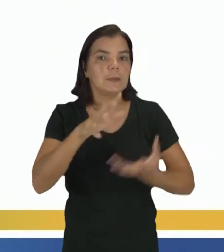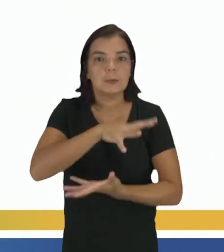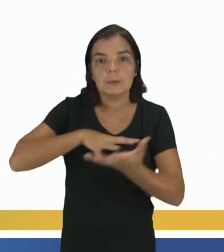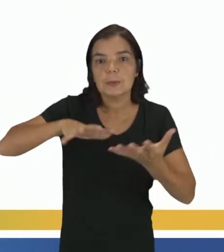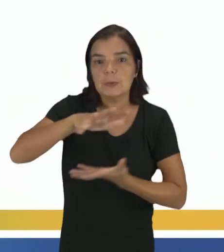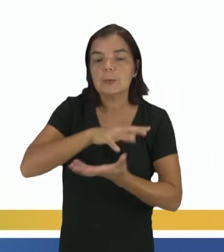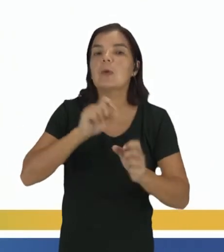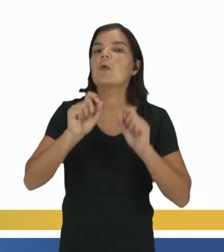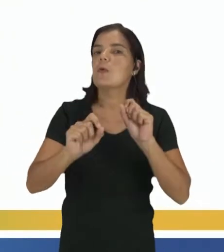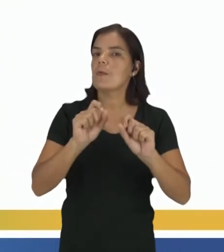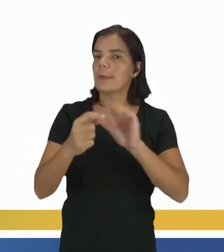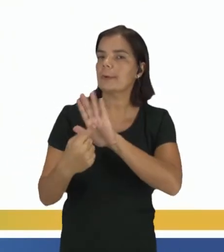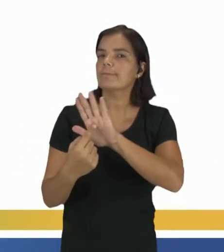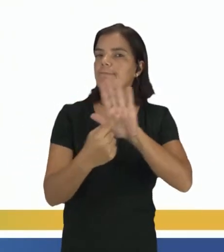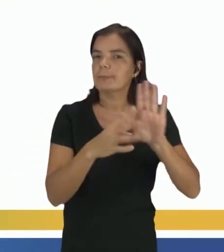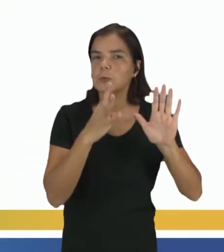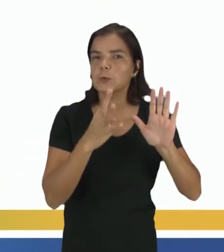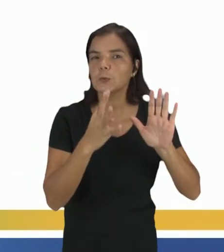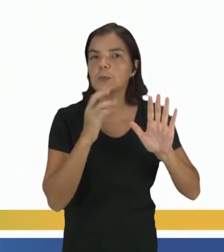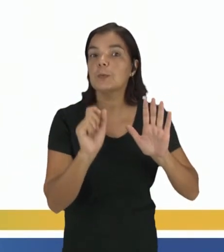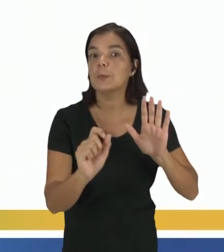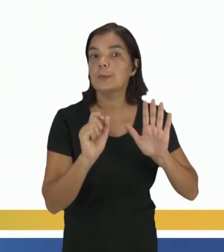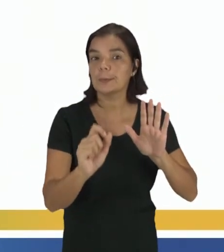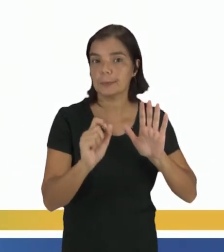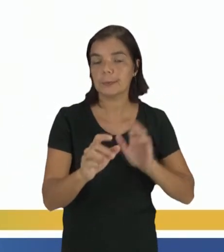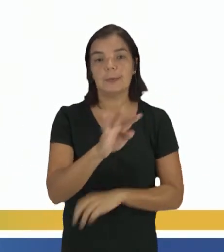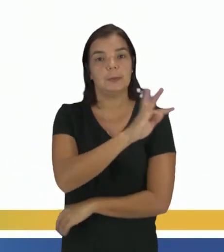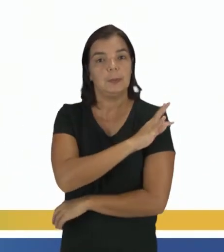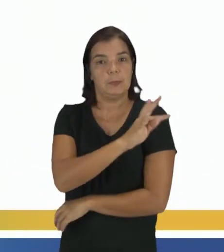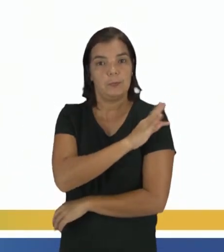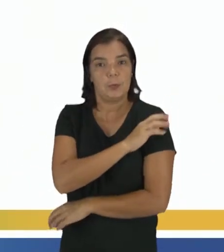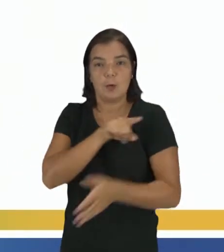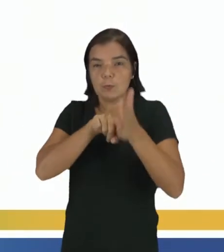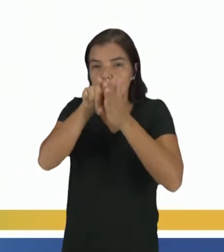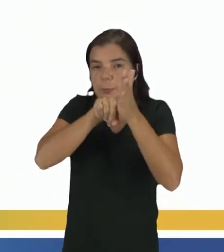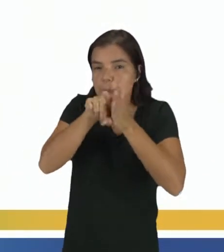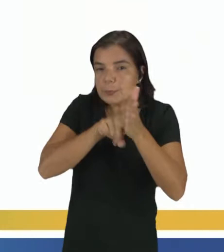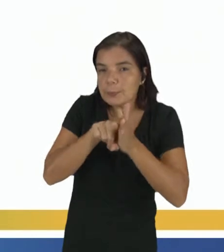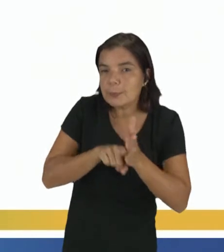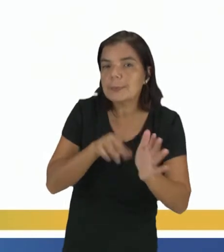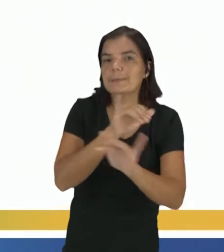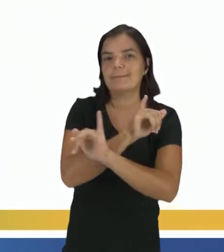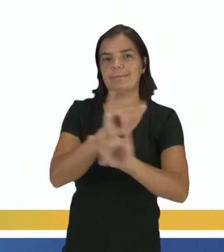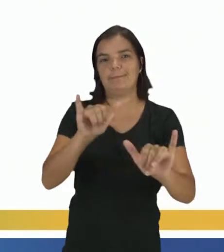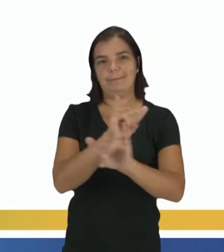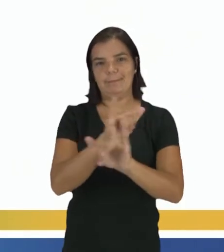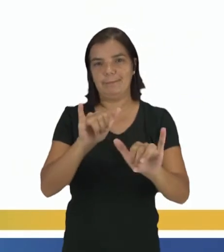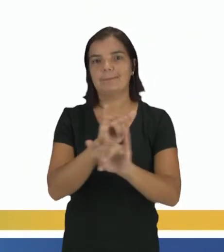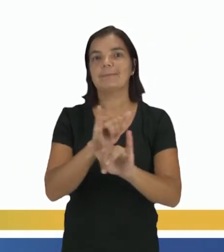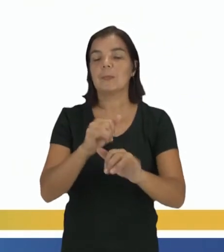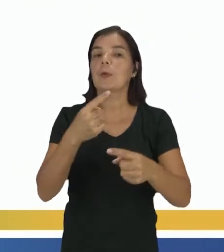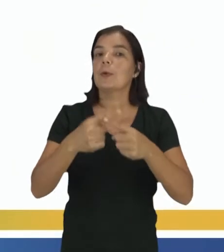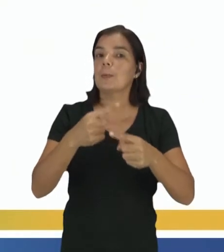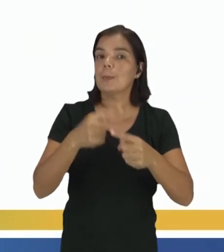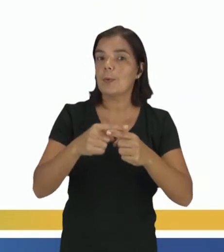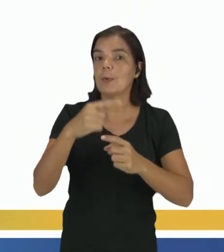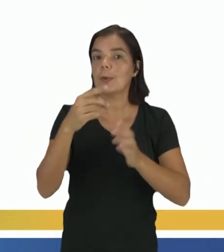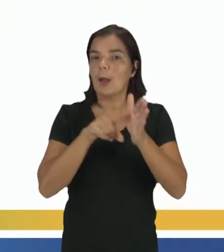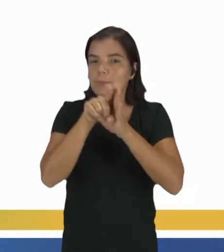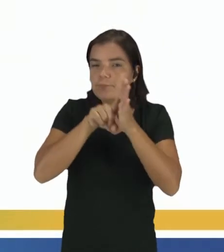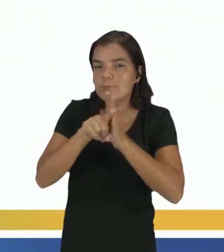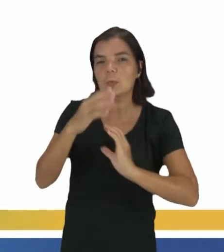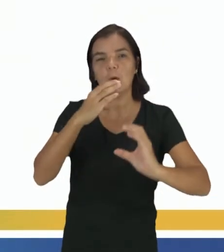industrial ela vai ser marcada e também conhecida como a revolução técnico-científica e informacional, Porque a ciência,